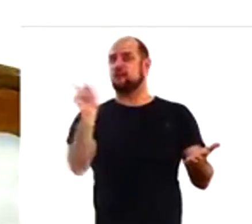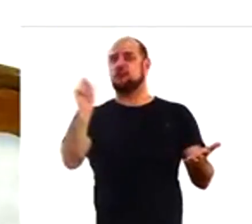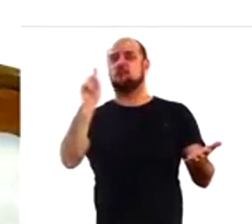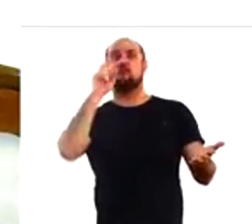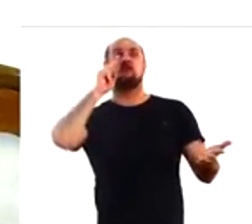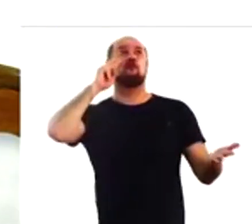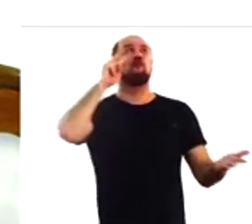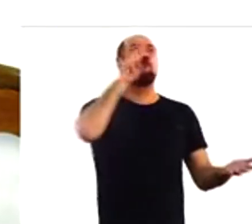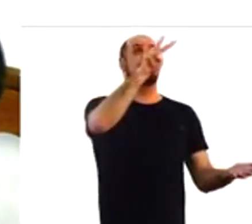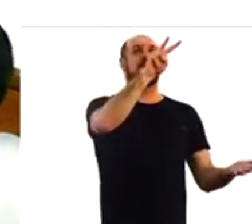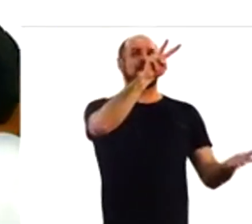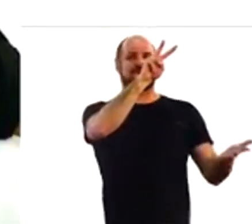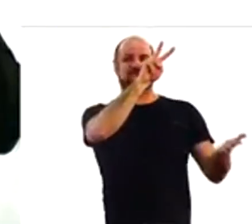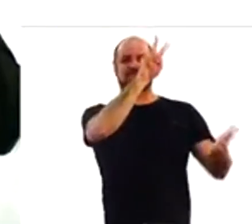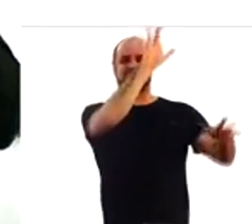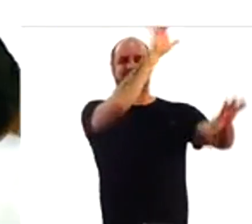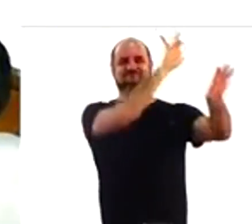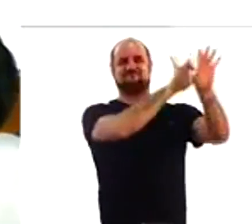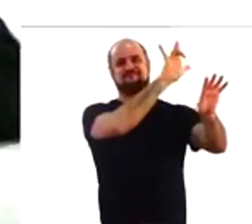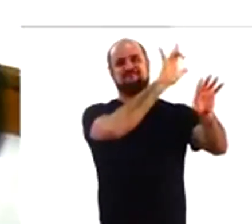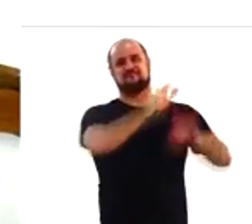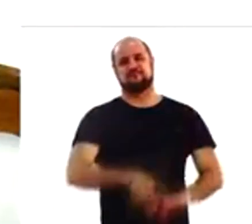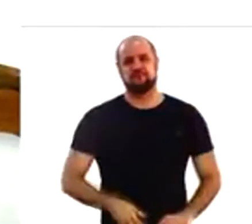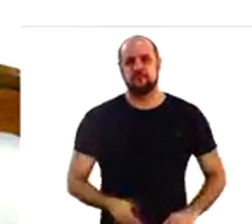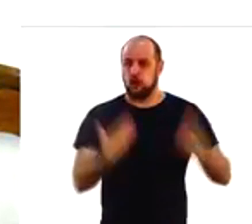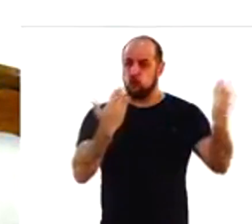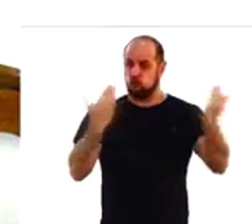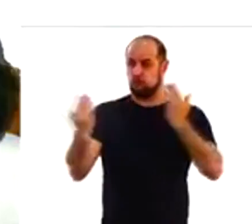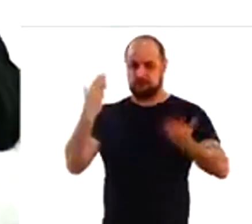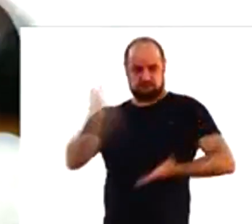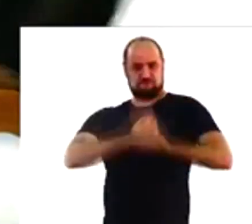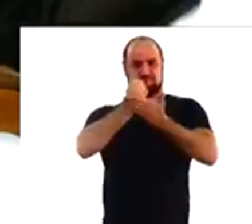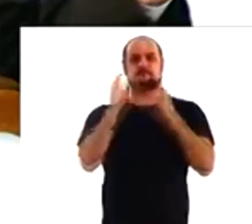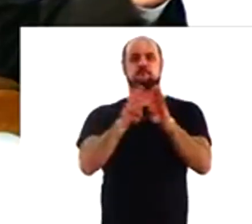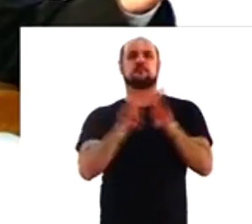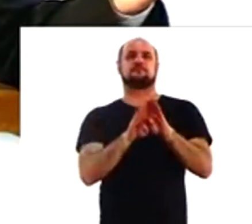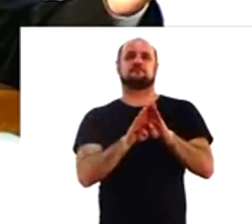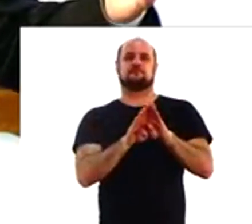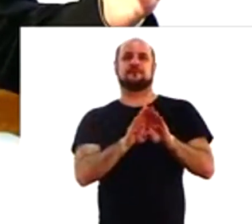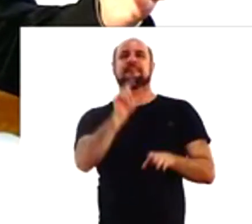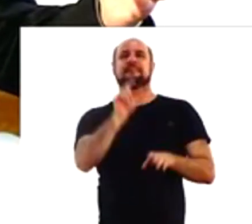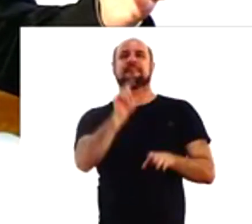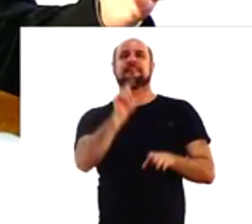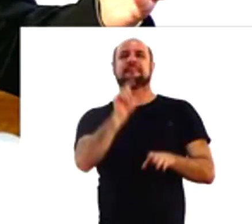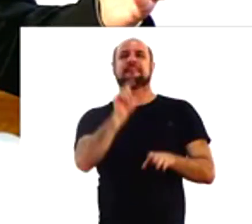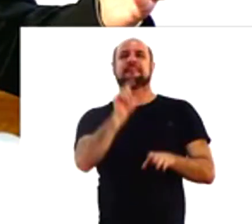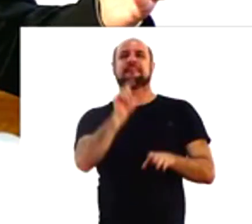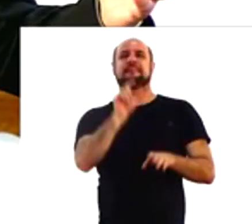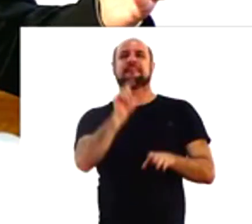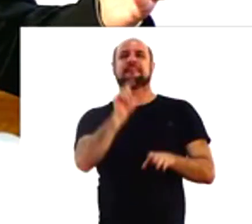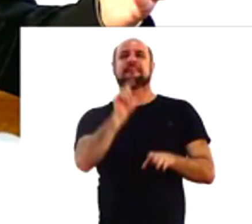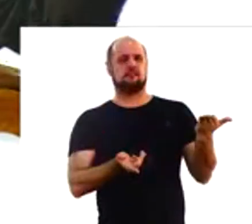ver. A salvação pode ser assim também. O que é a salvação para nós? É